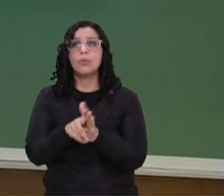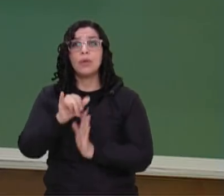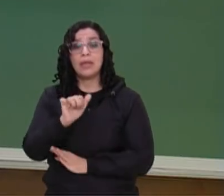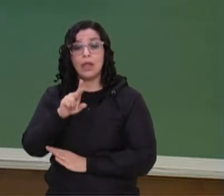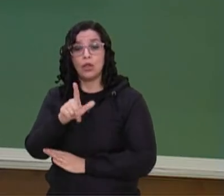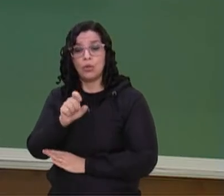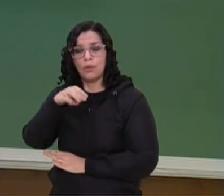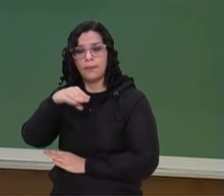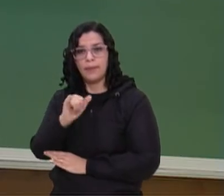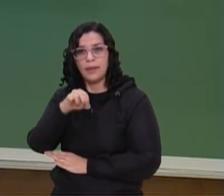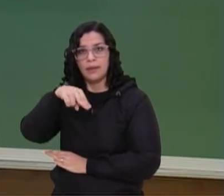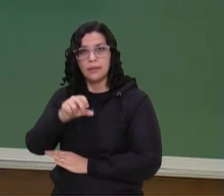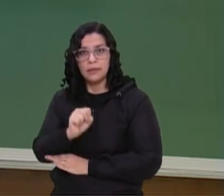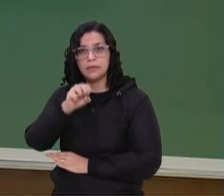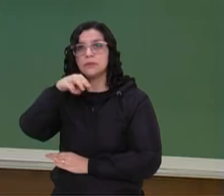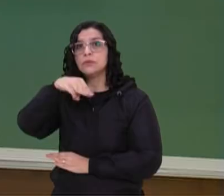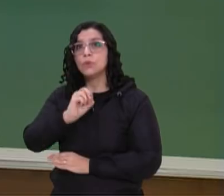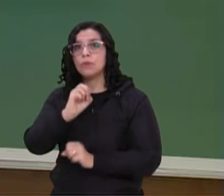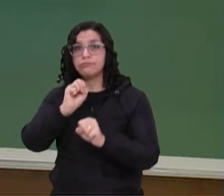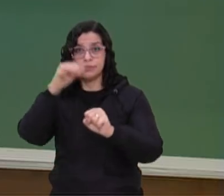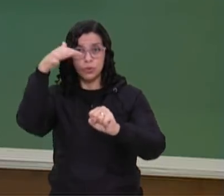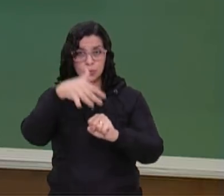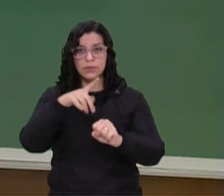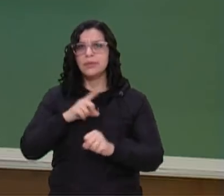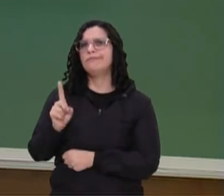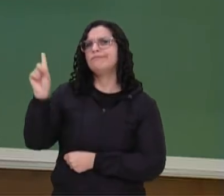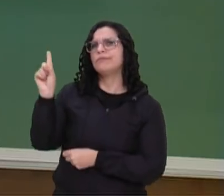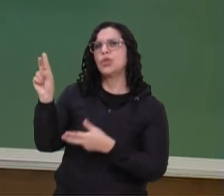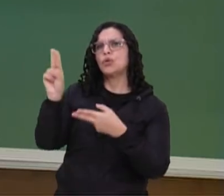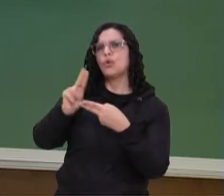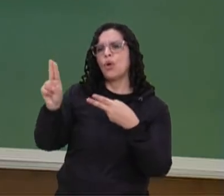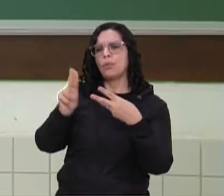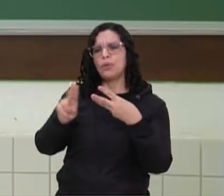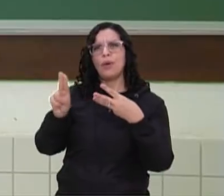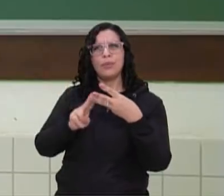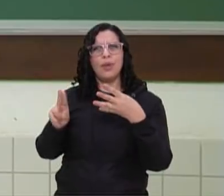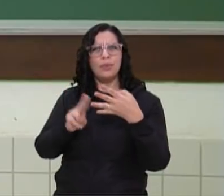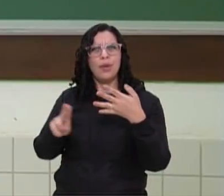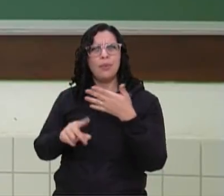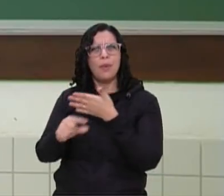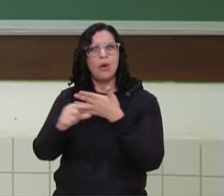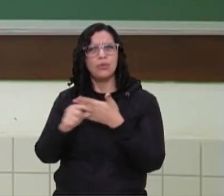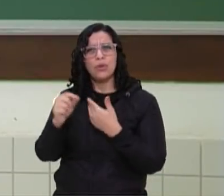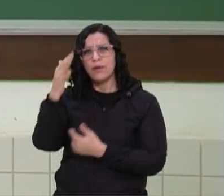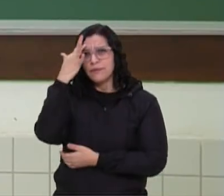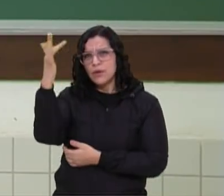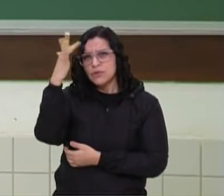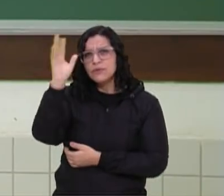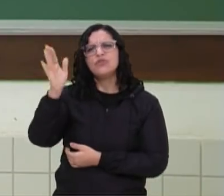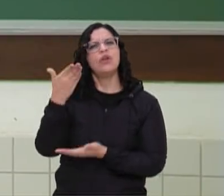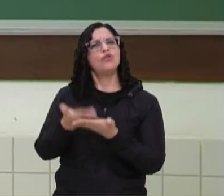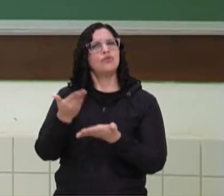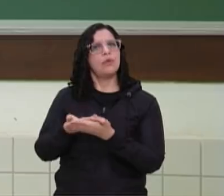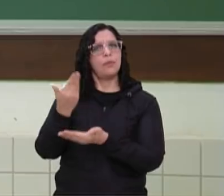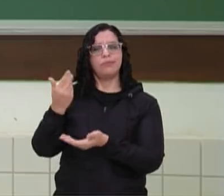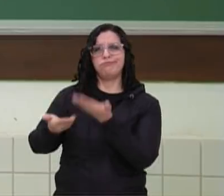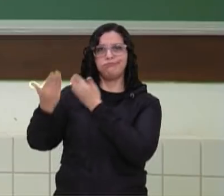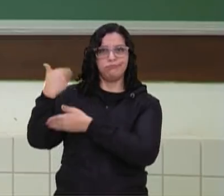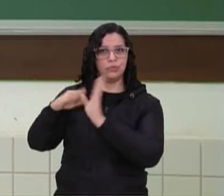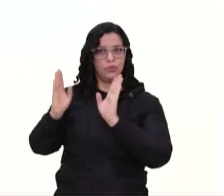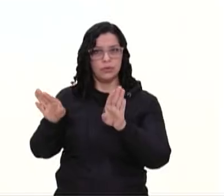fundado em vários princípios filosóficos, de Rousseau, Voltaire, Montesquieu, entre outros filósofos que nós já abordamos em aulas